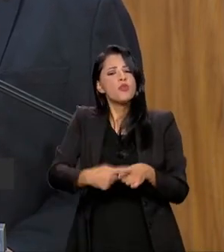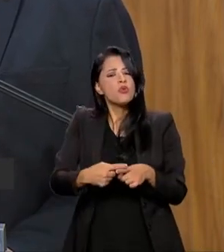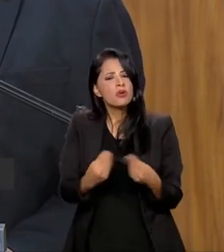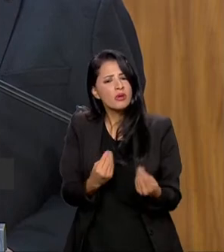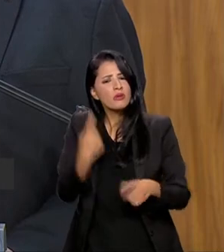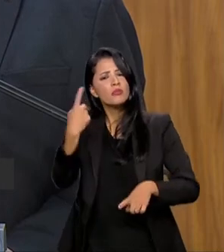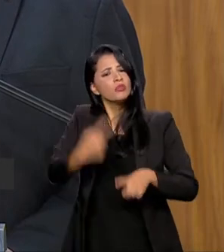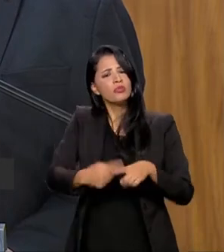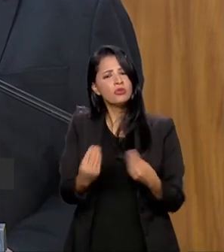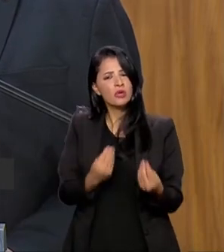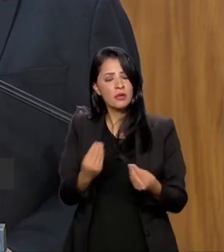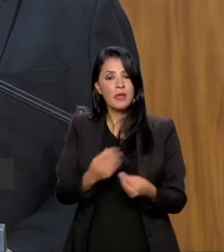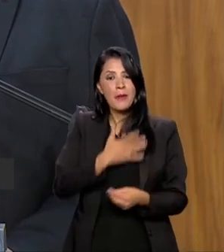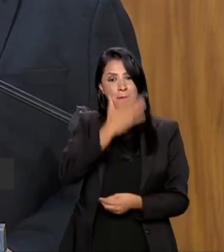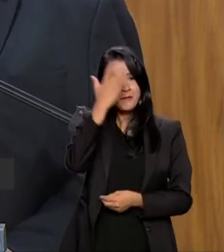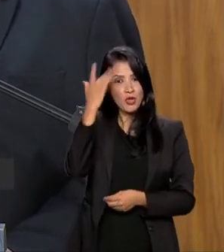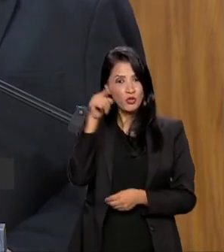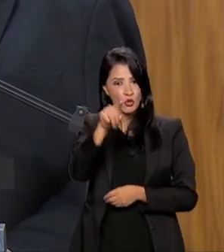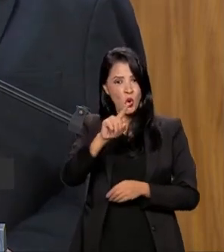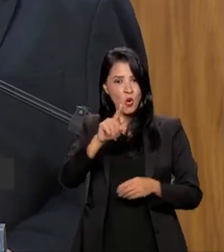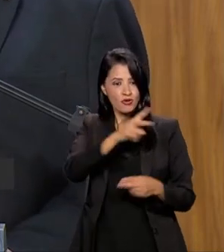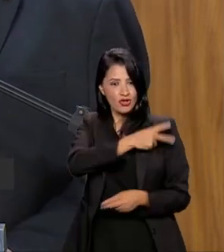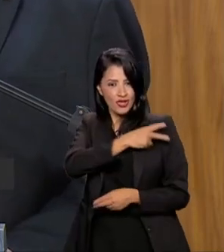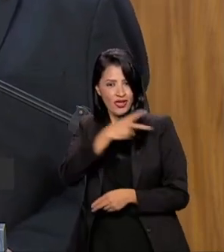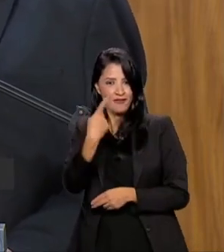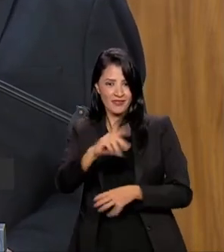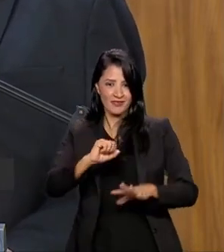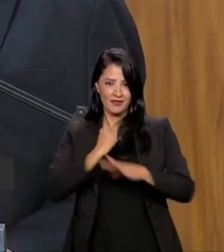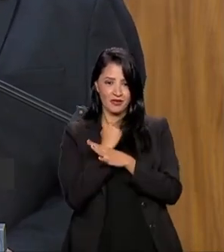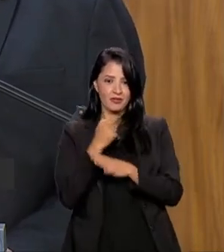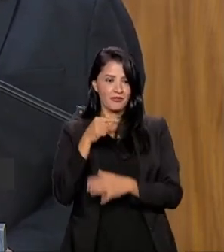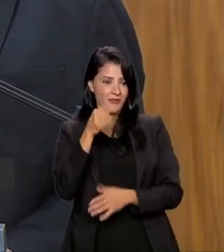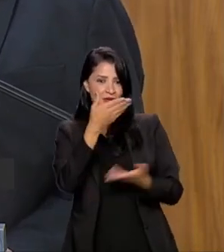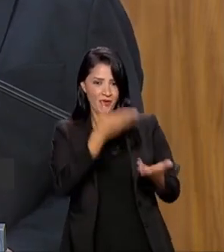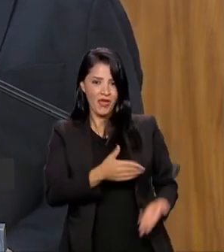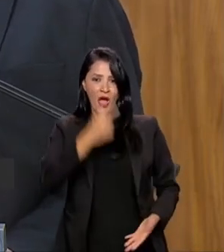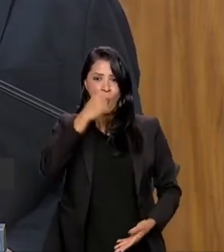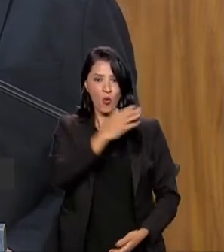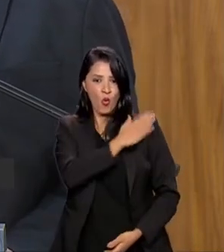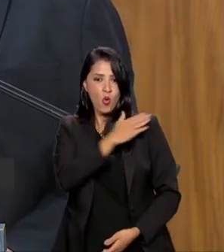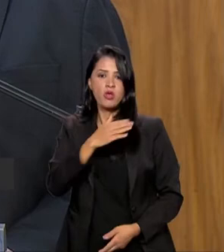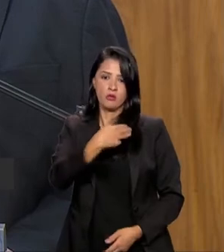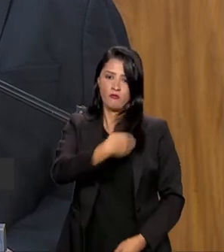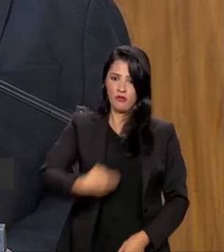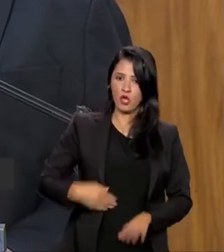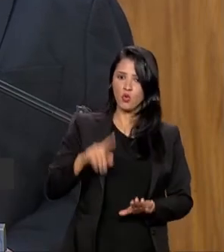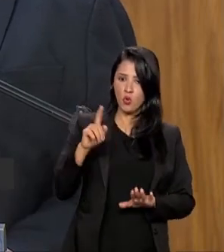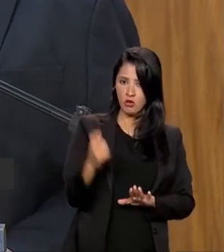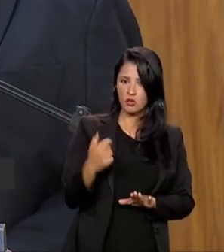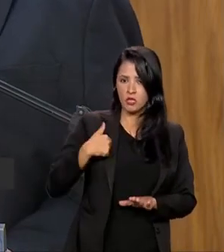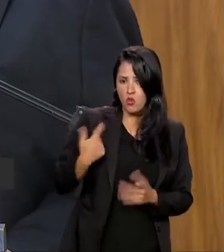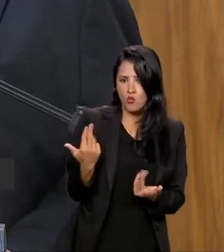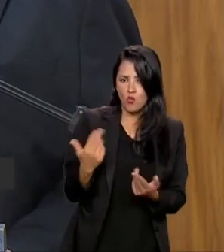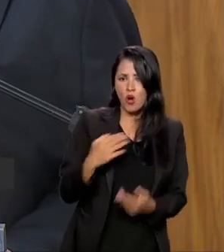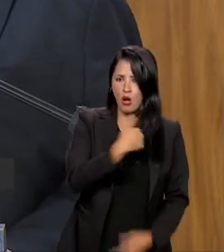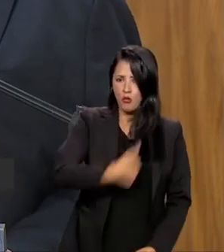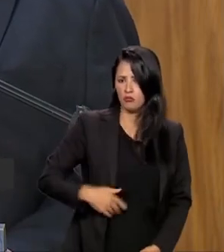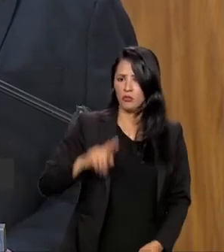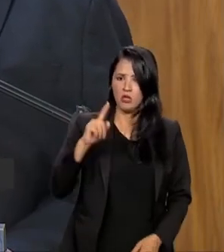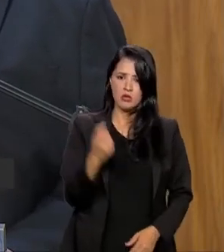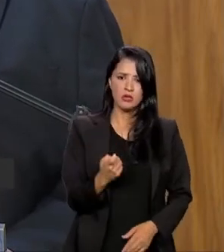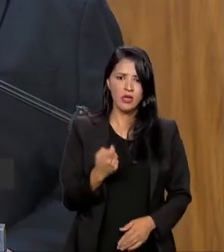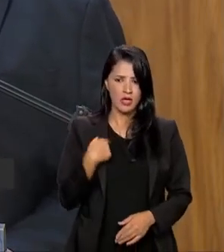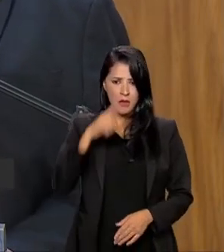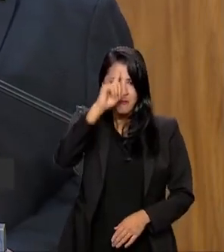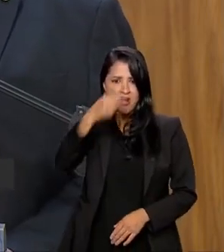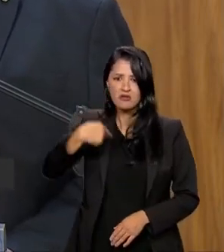isto? Porque quem comanda a segurança, o Rui foi governador, eu fui governador. Quem comanda a segurança não somos nós,